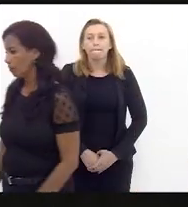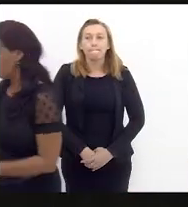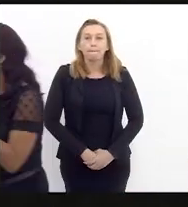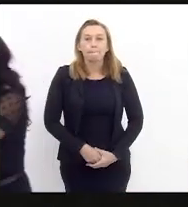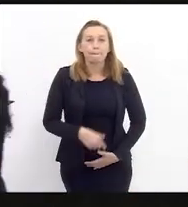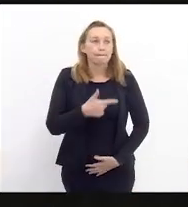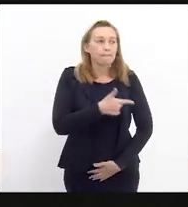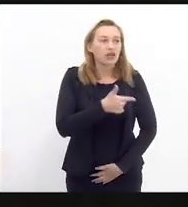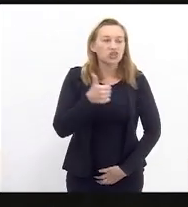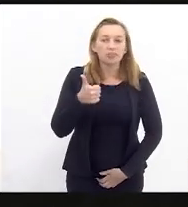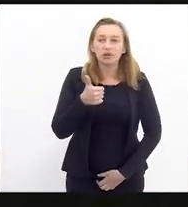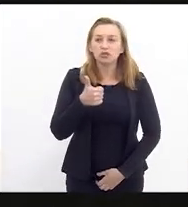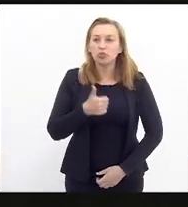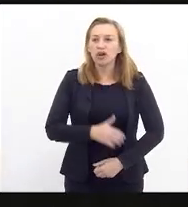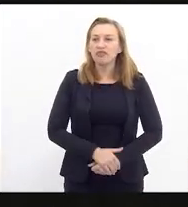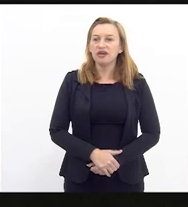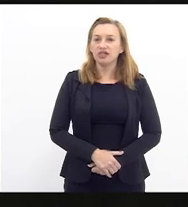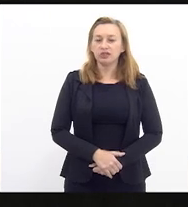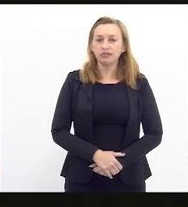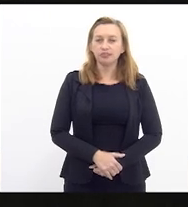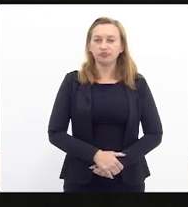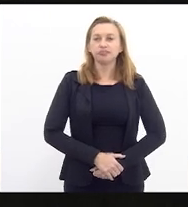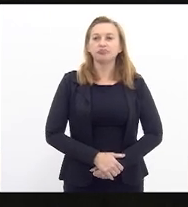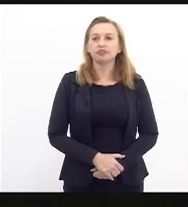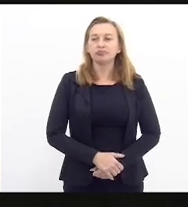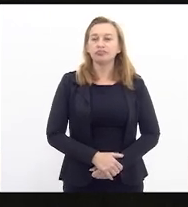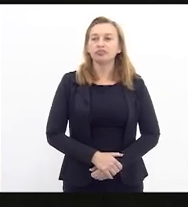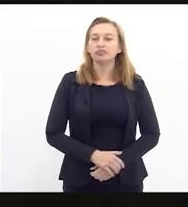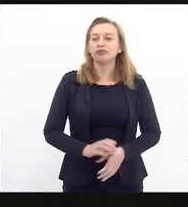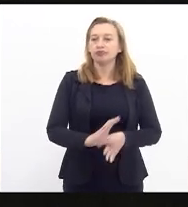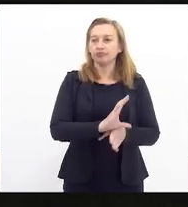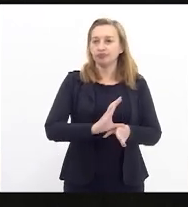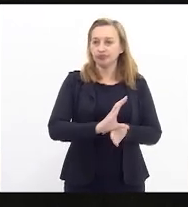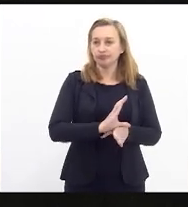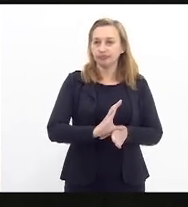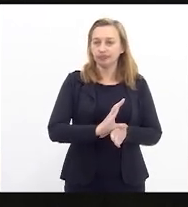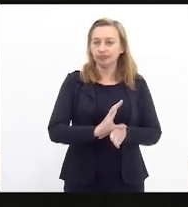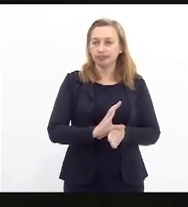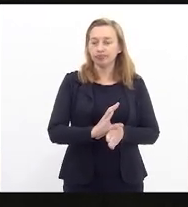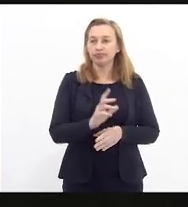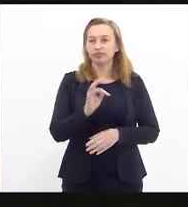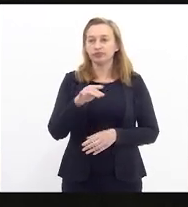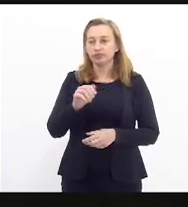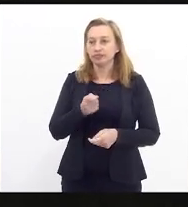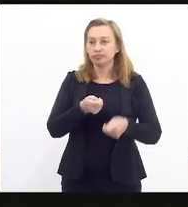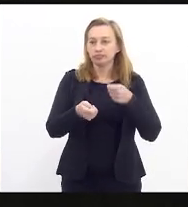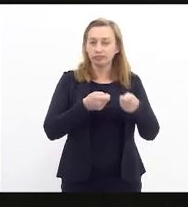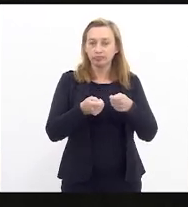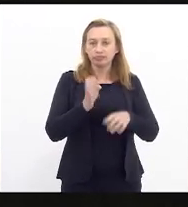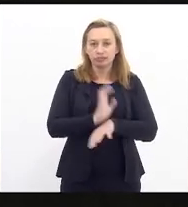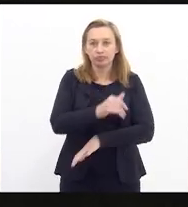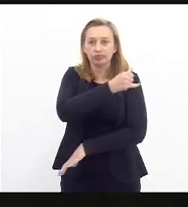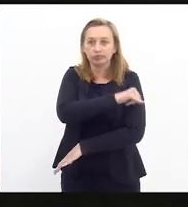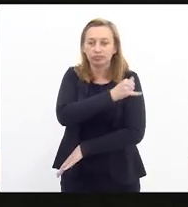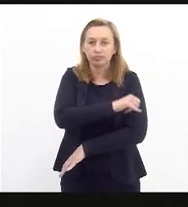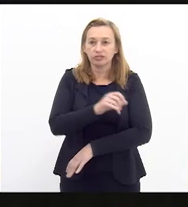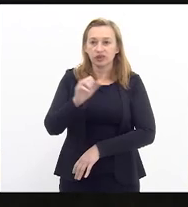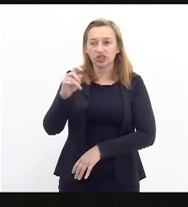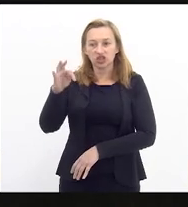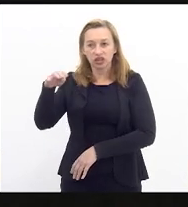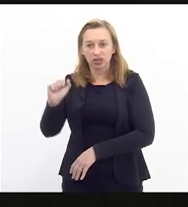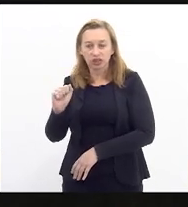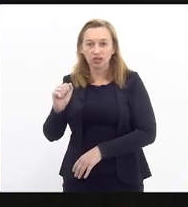da indicação do senhor Rafael Carvalho de Menezes ao cargo de conselheiro da Agência Reguladora de Energia e Saneamento Básico do Estado do Rio de Janeiro, a Agenersa,